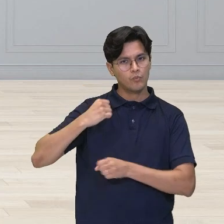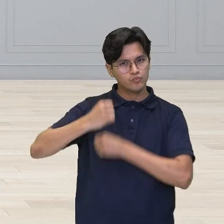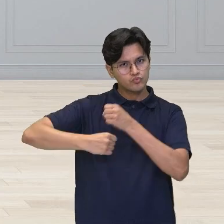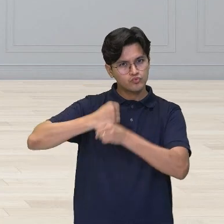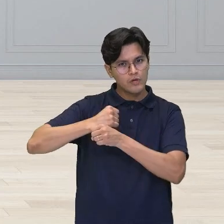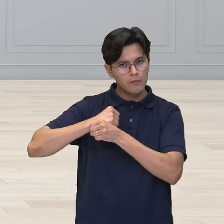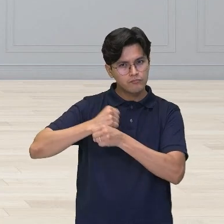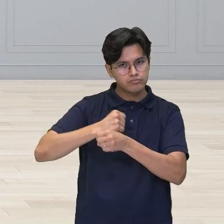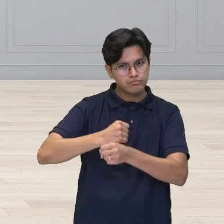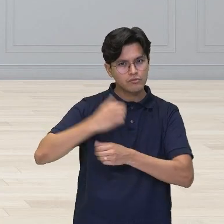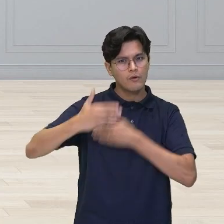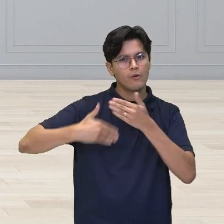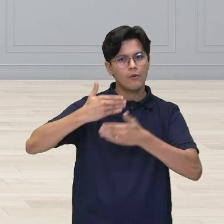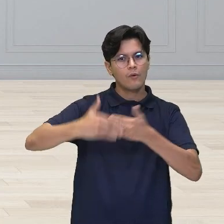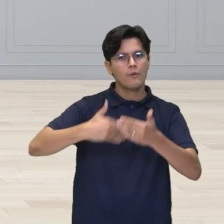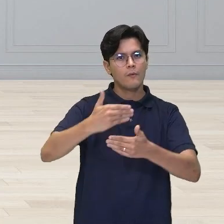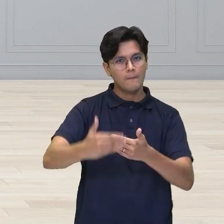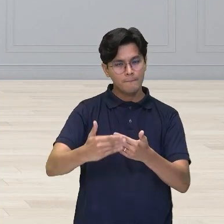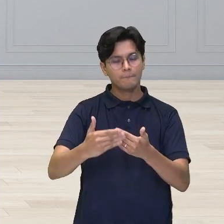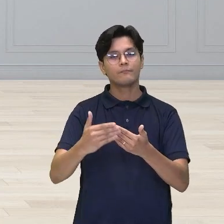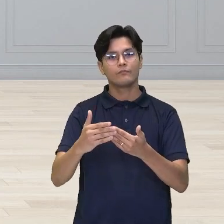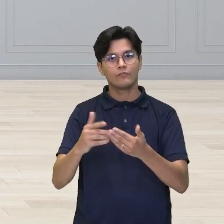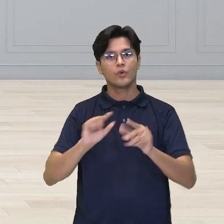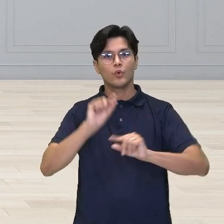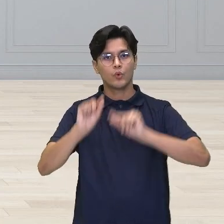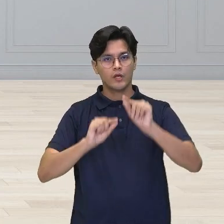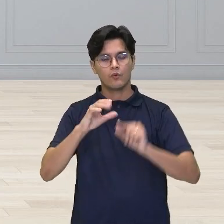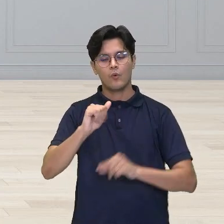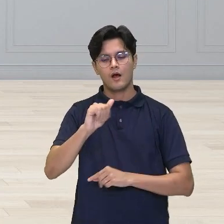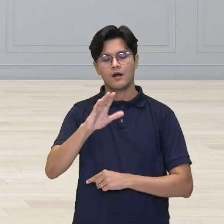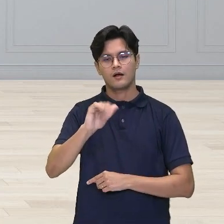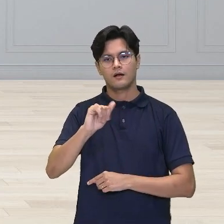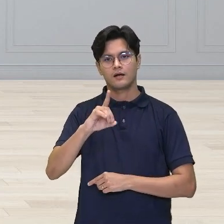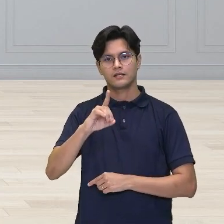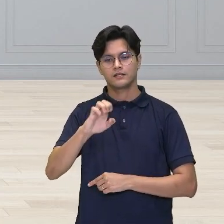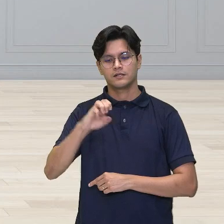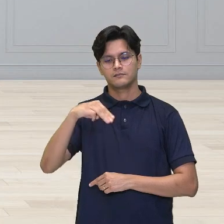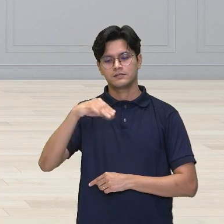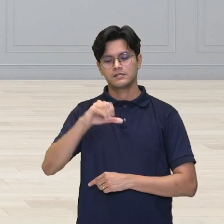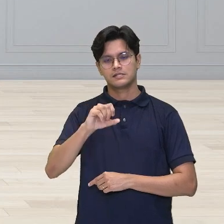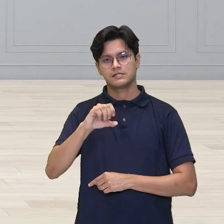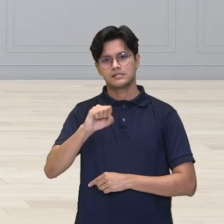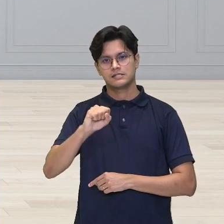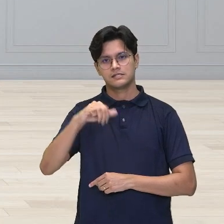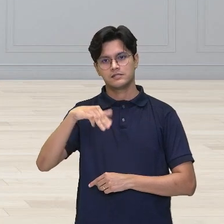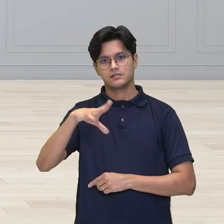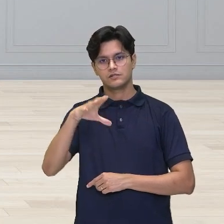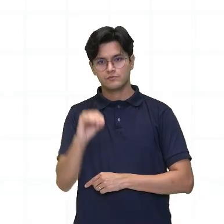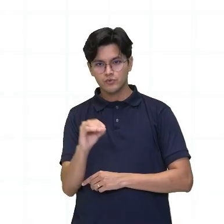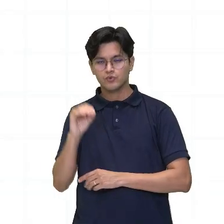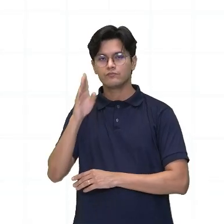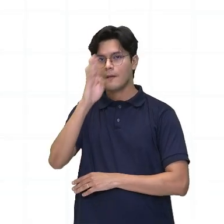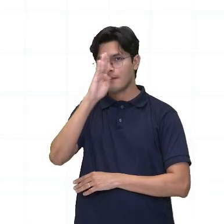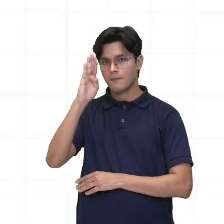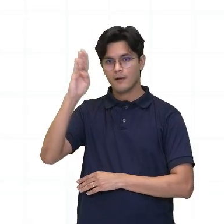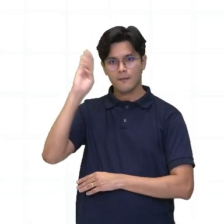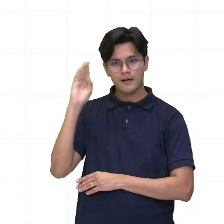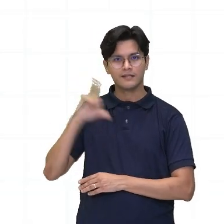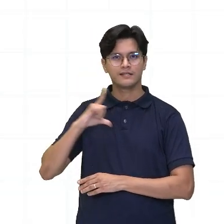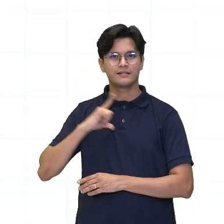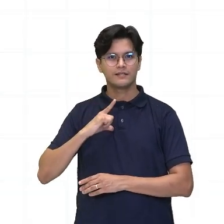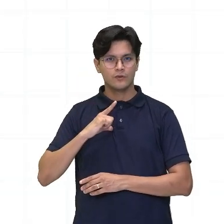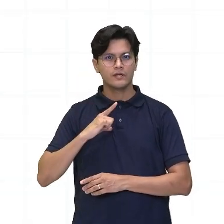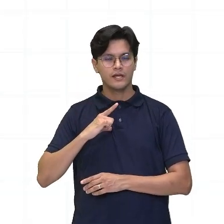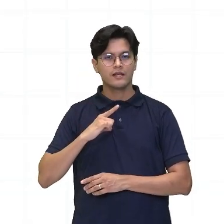o academicismo, ele teve uma ruptura pela arte moderna. E o que vem ser a arte moderna? A